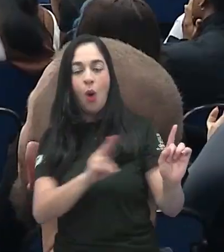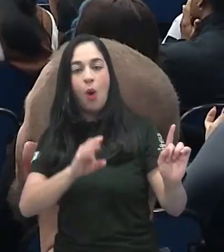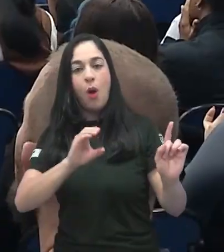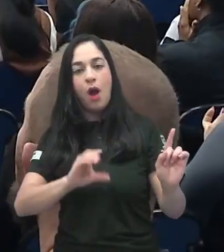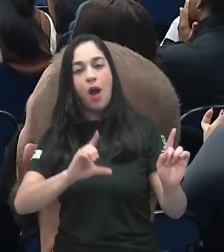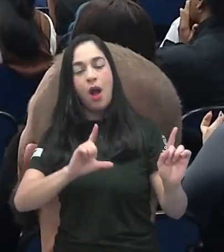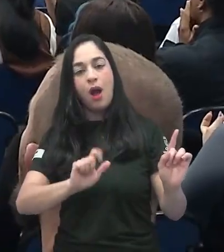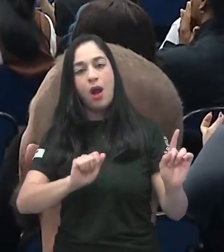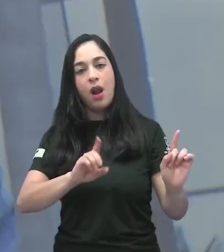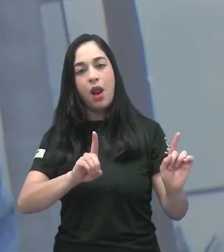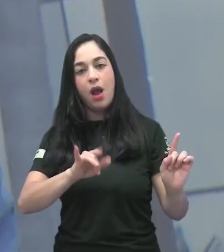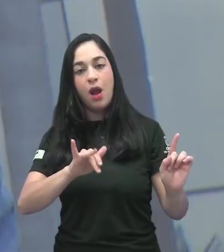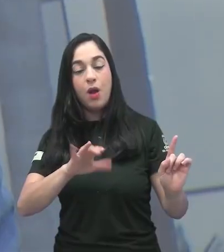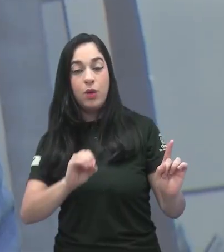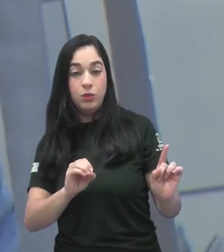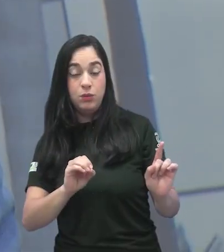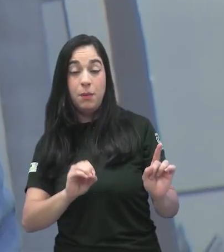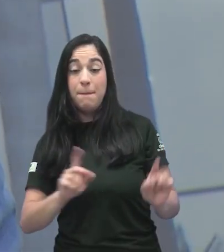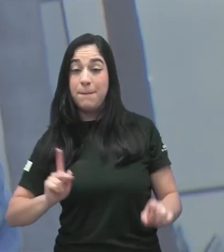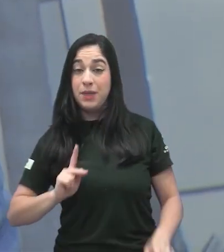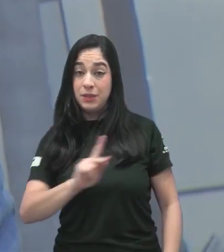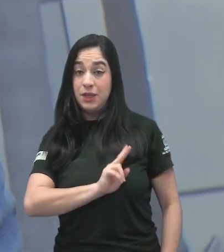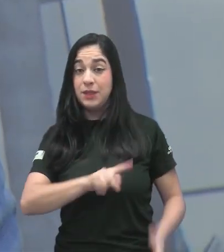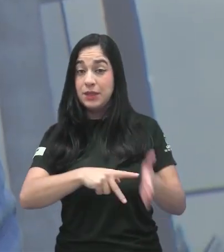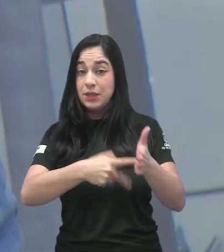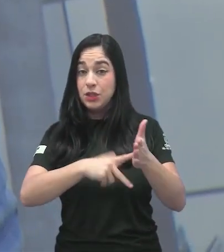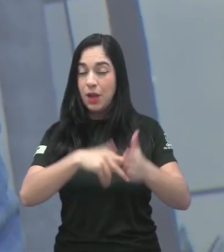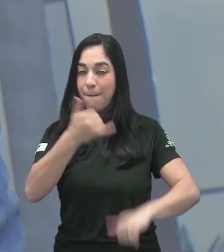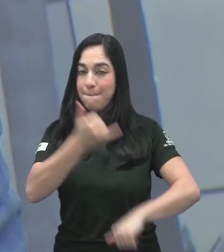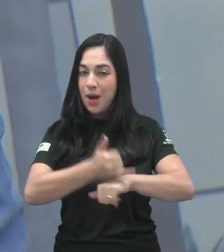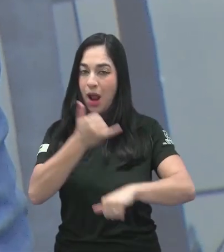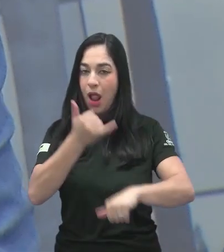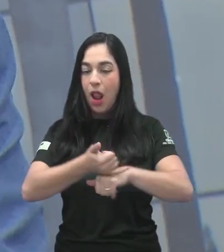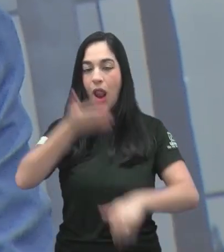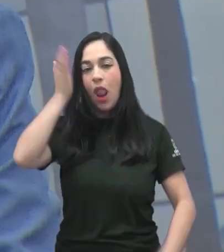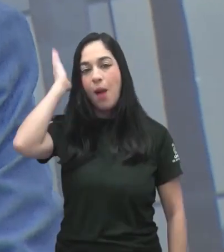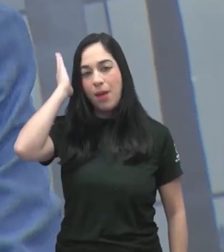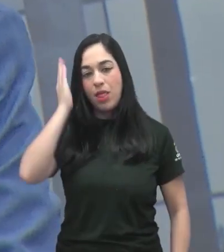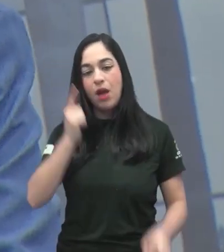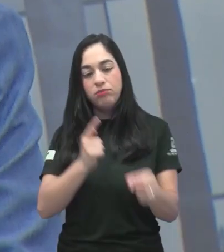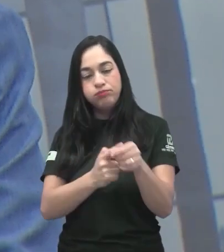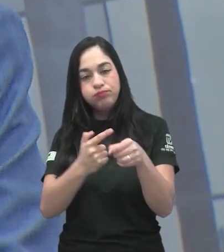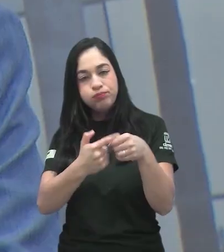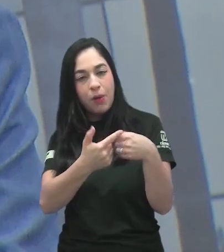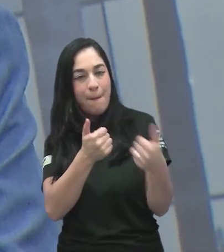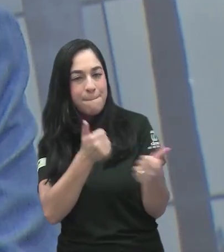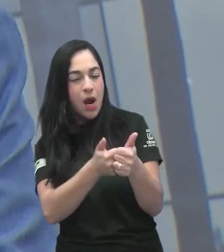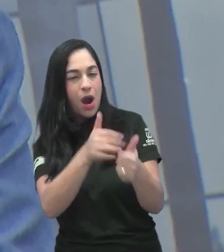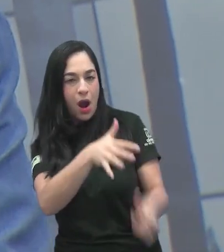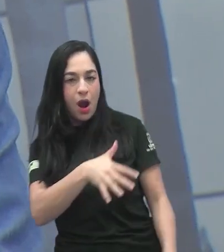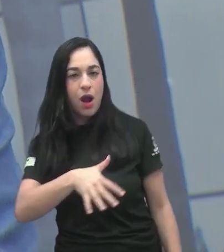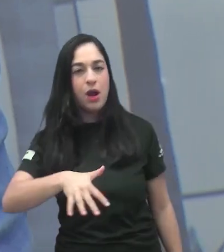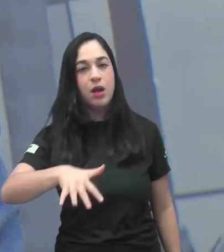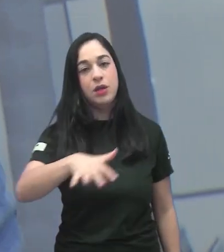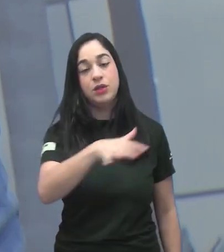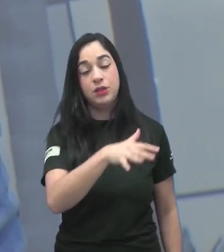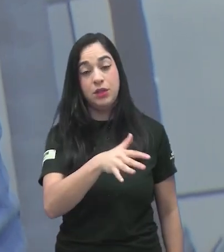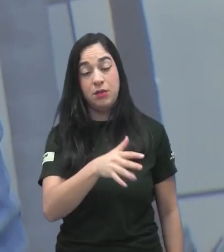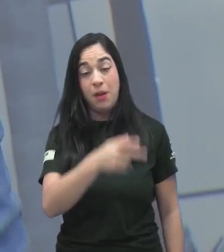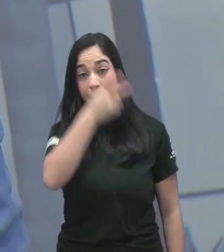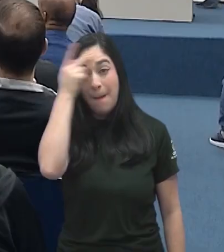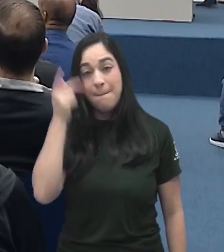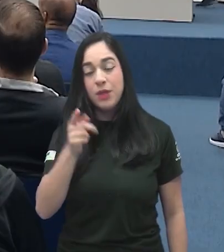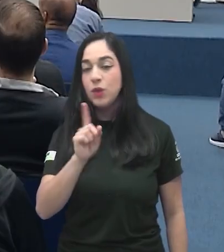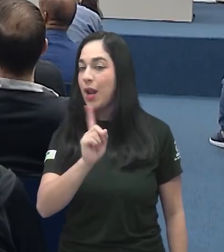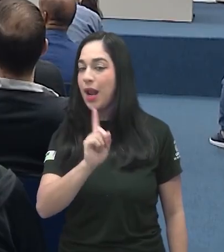de cidadão joseense a Cláudio Batista, o Claudião, presidente do Sindicato dos Metalúrgicos de Taubaté e